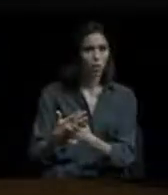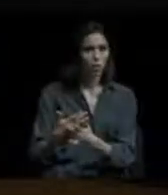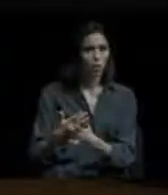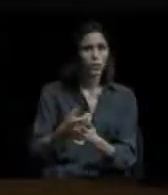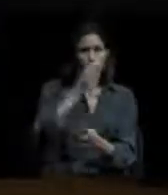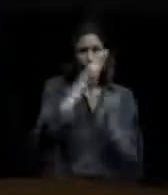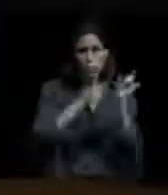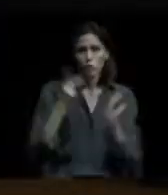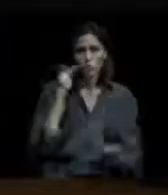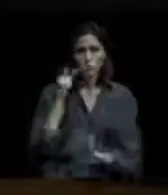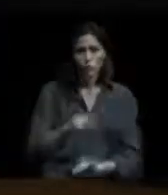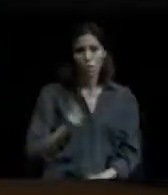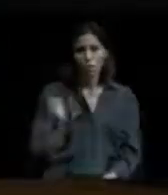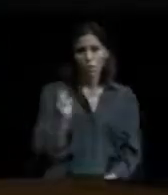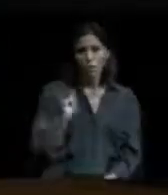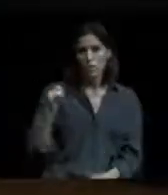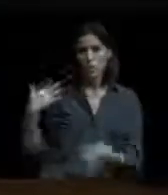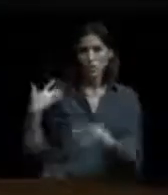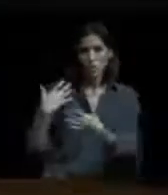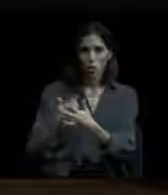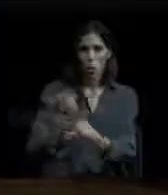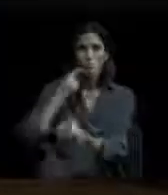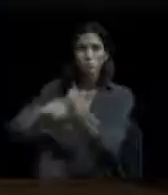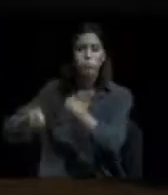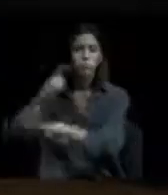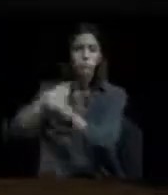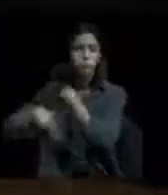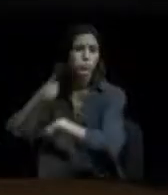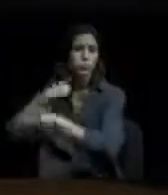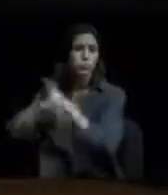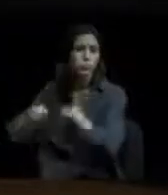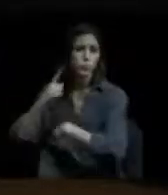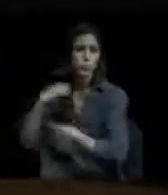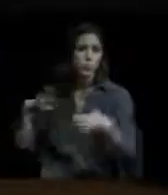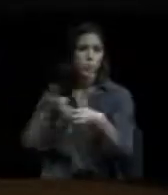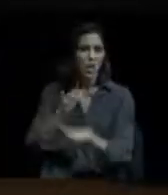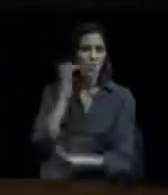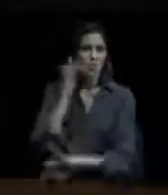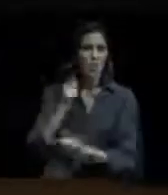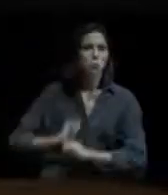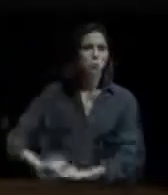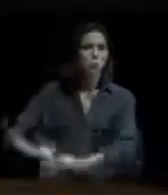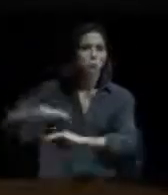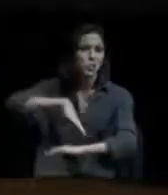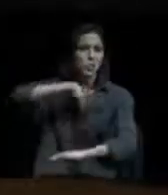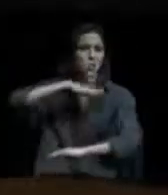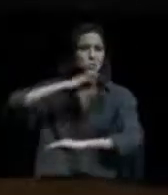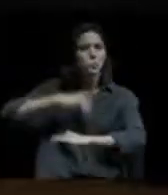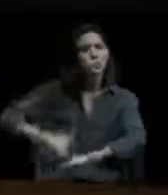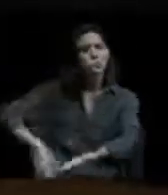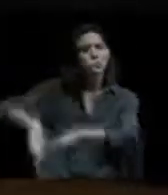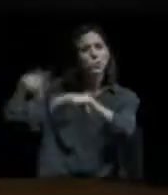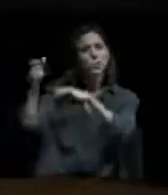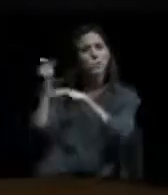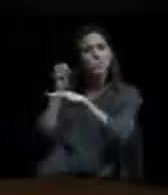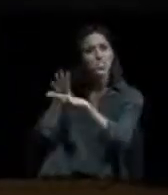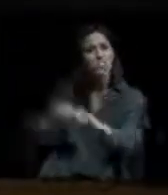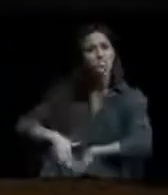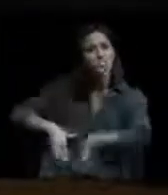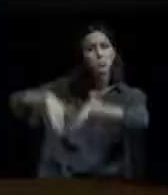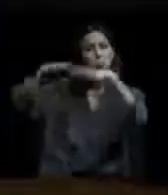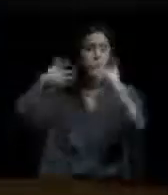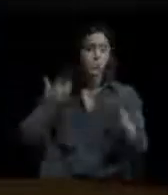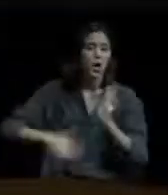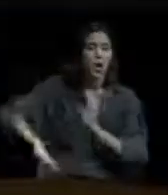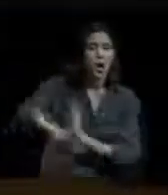dos municípios. Nos últimos meses têm sido inúmeras as denúncias dos lisboetas sobre o acumular de resíduos nas principais zonas da cidade